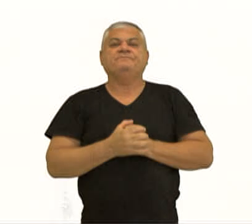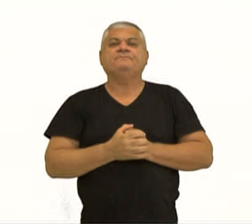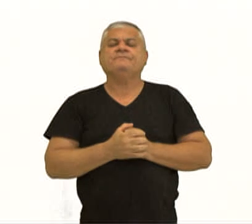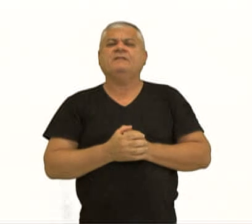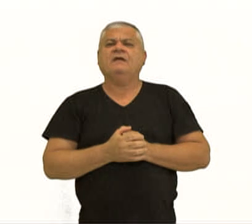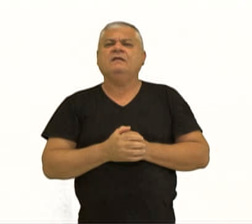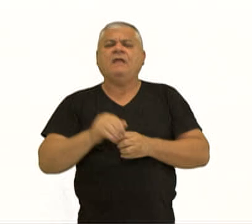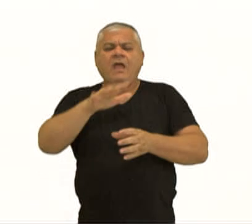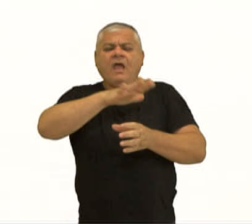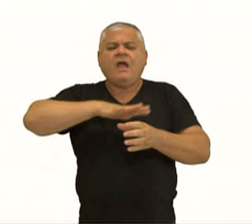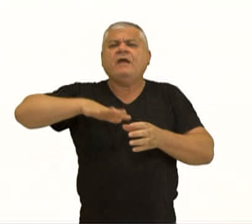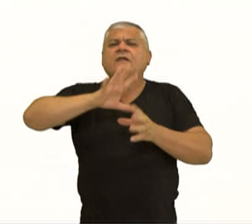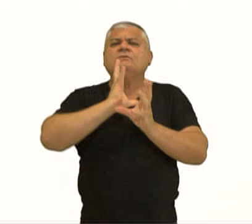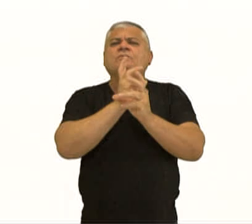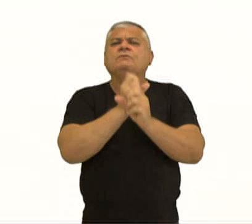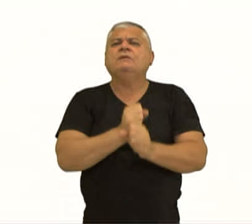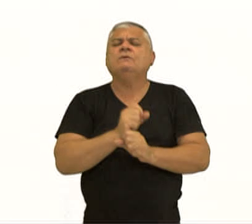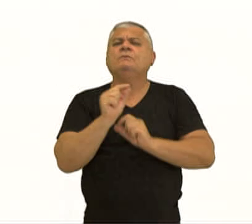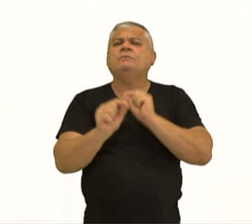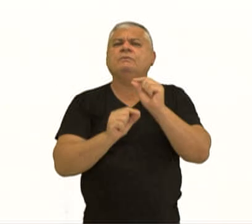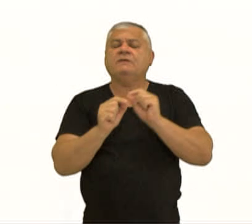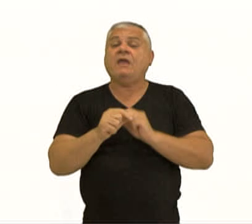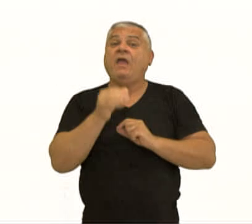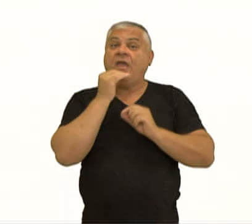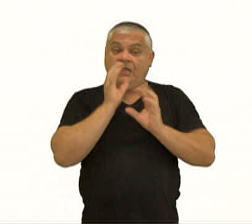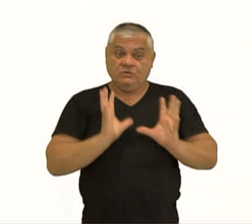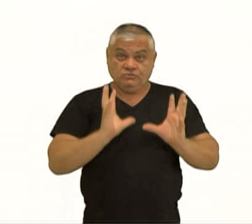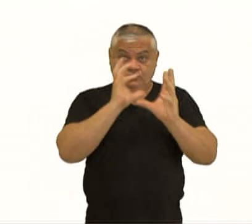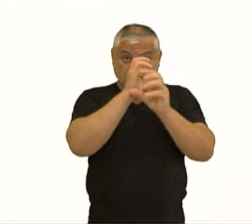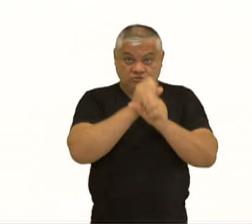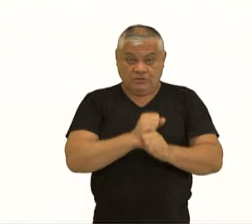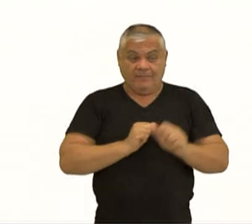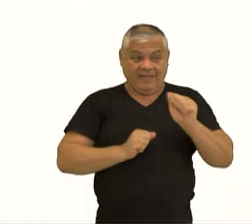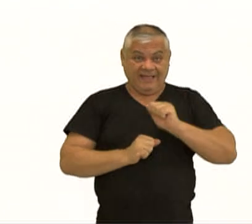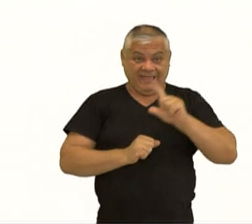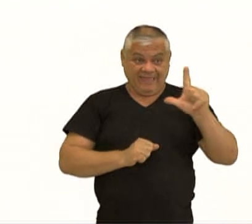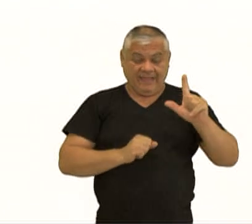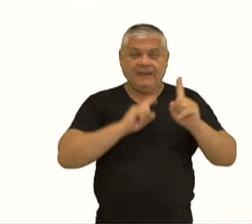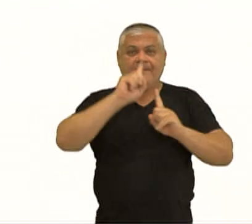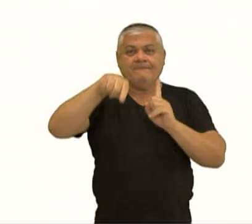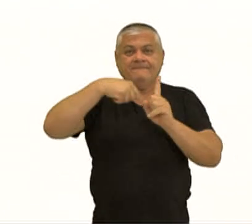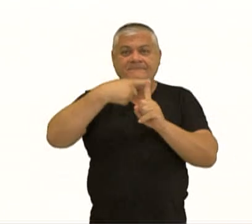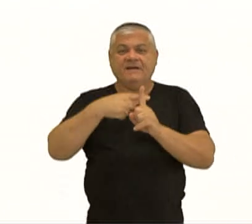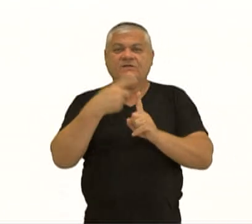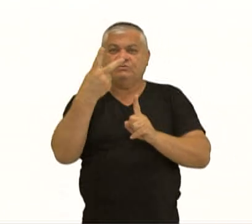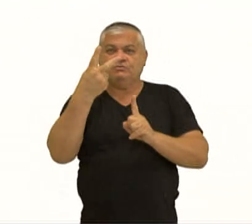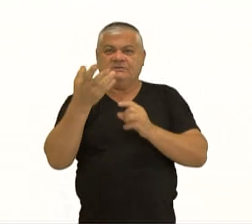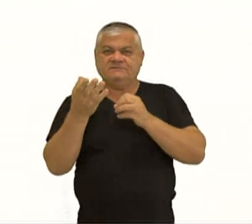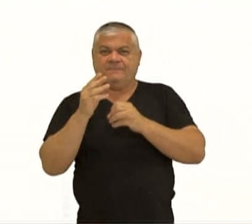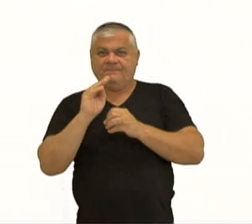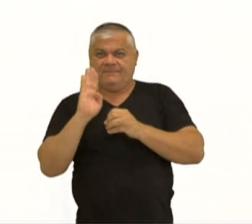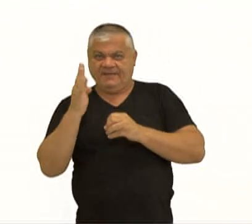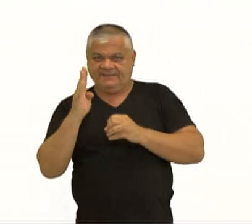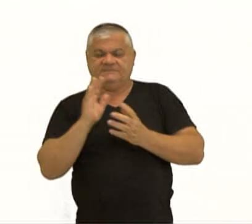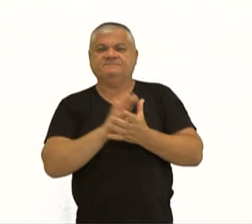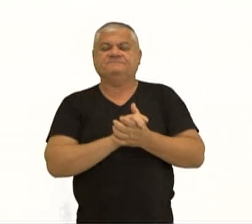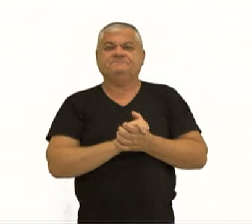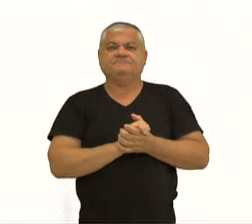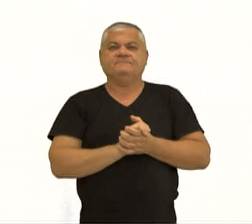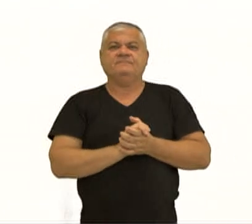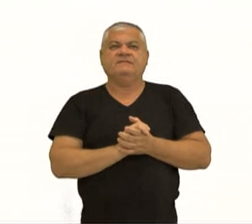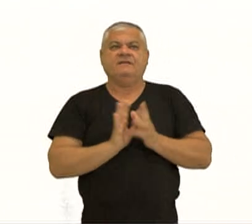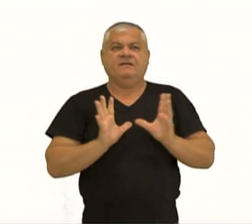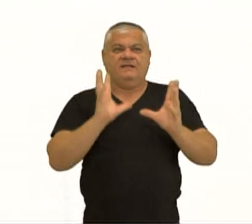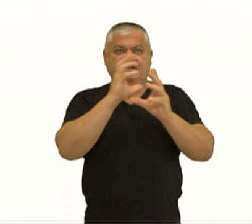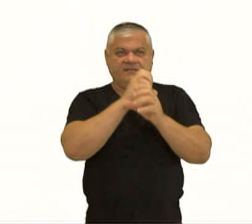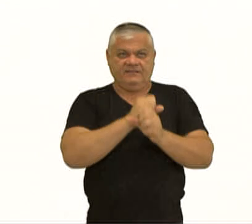exercício. O que é a área total mesmo? A área total é a soma da área lateral mais as duas bases. Então, a área